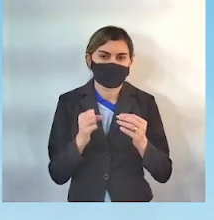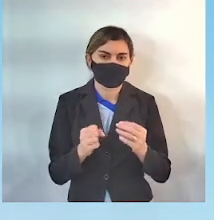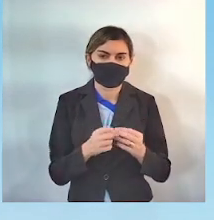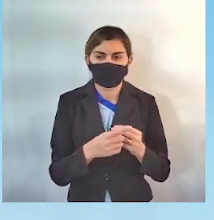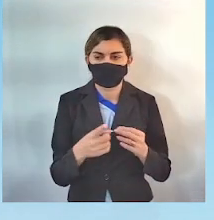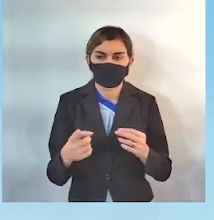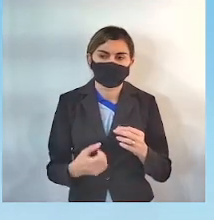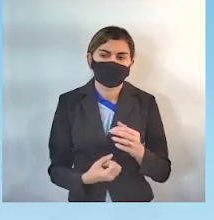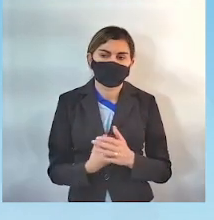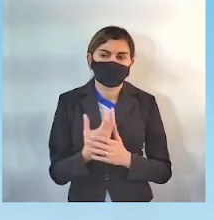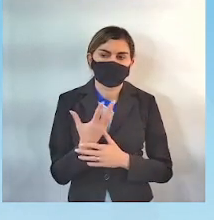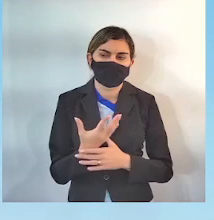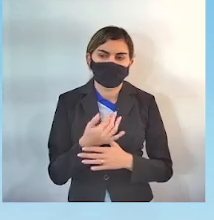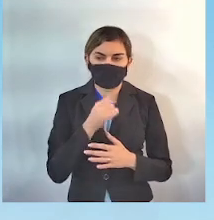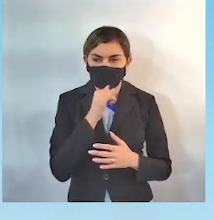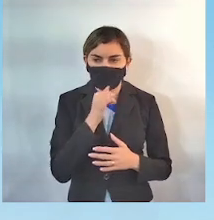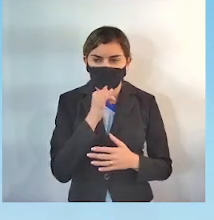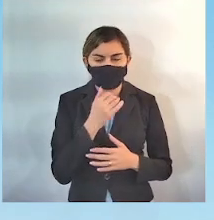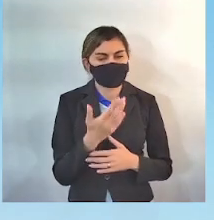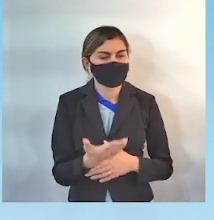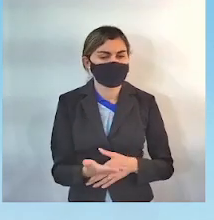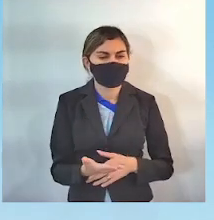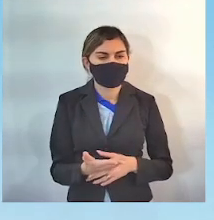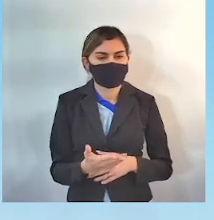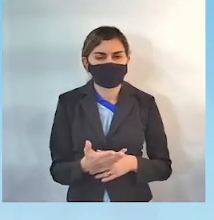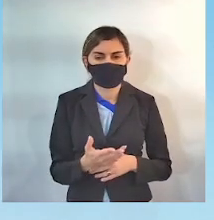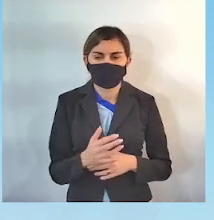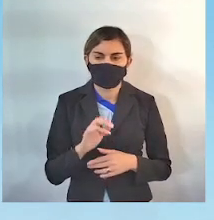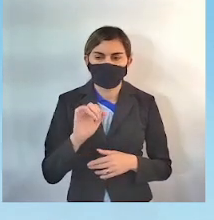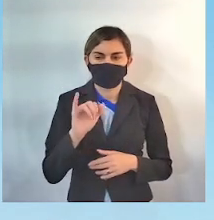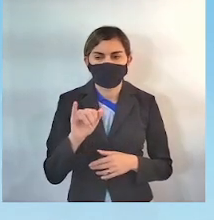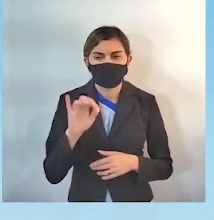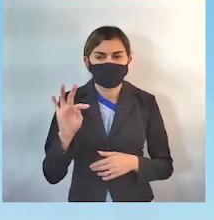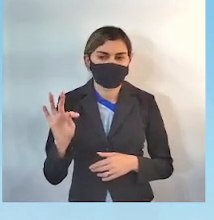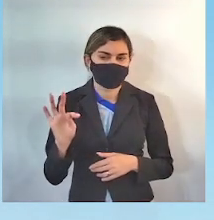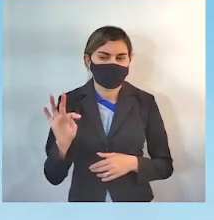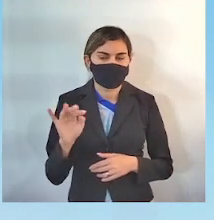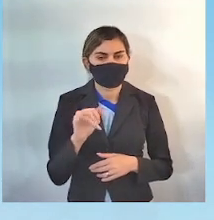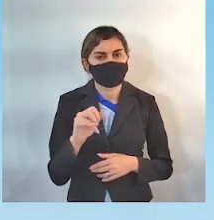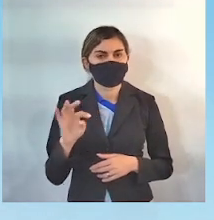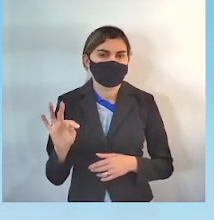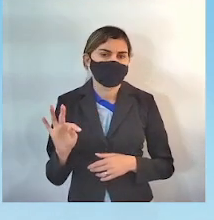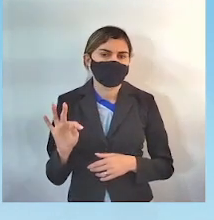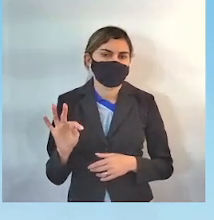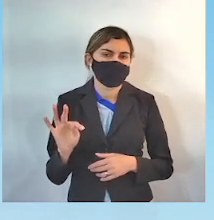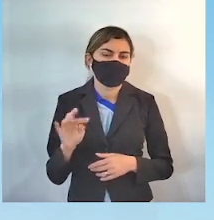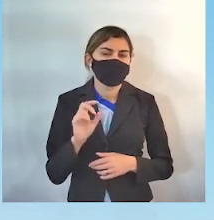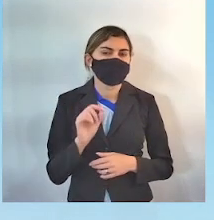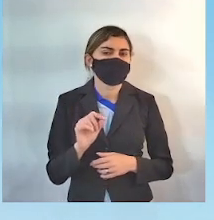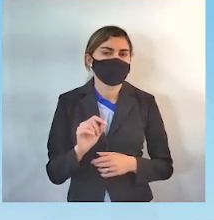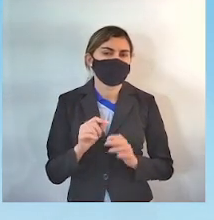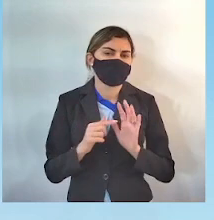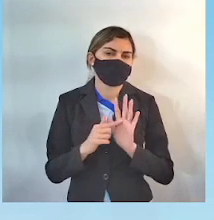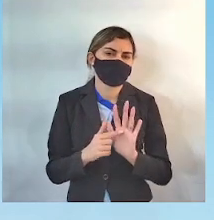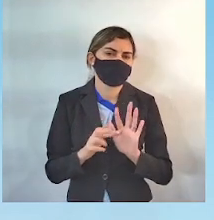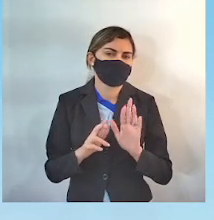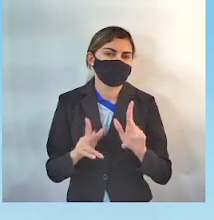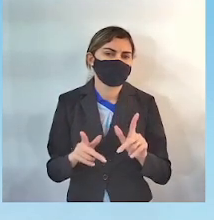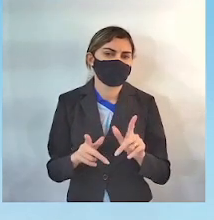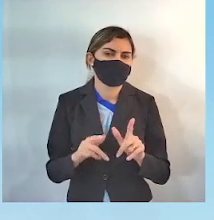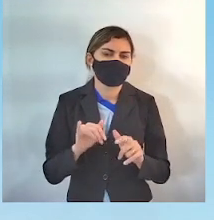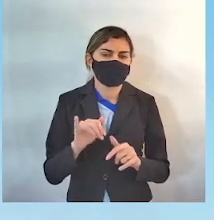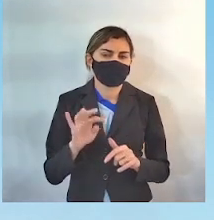ali aparecer, por exemplo, its, né? O que é que vai distinguir ali